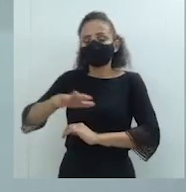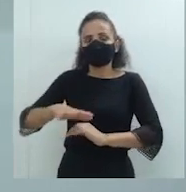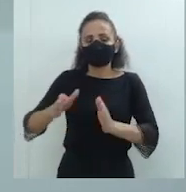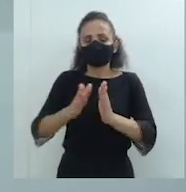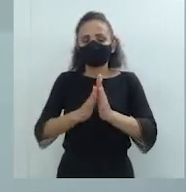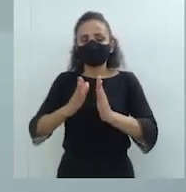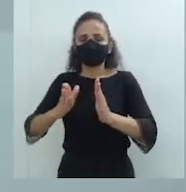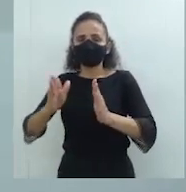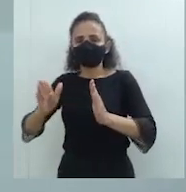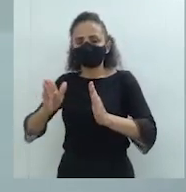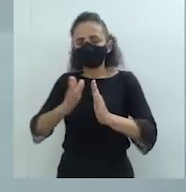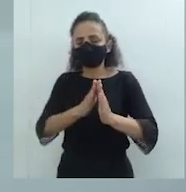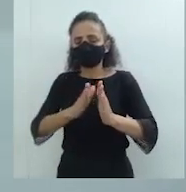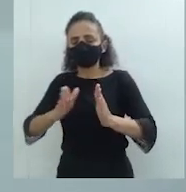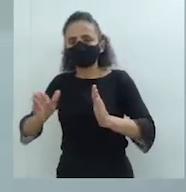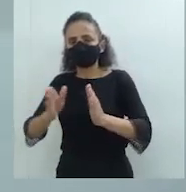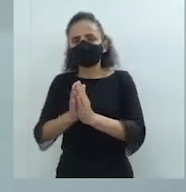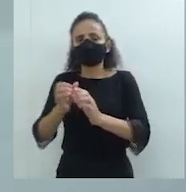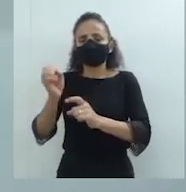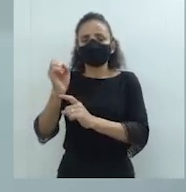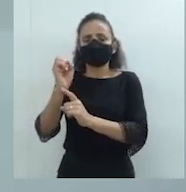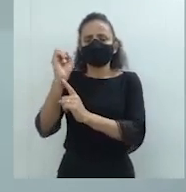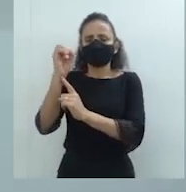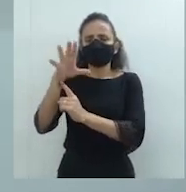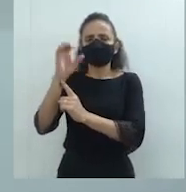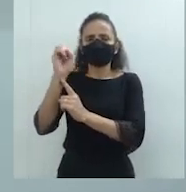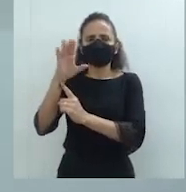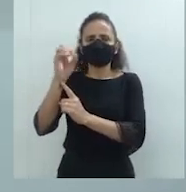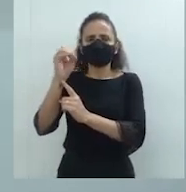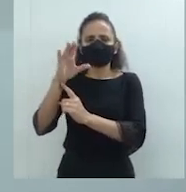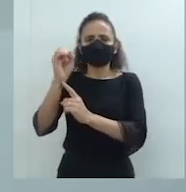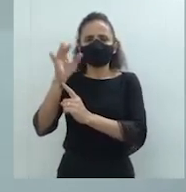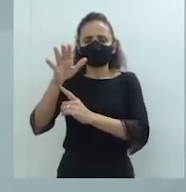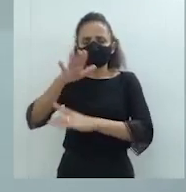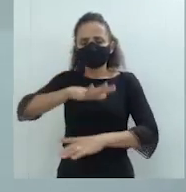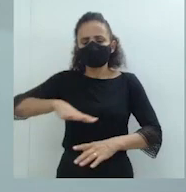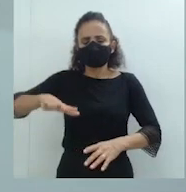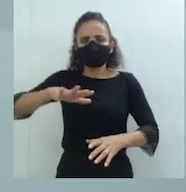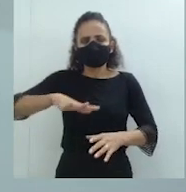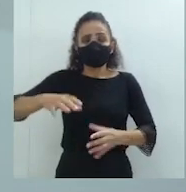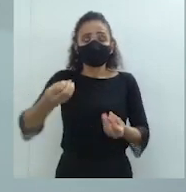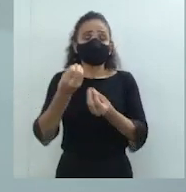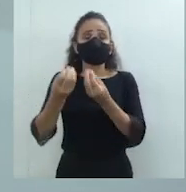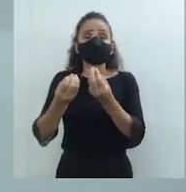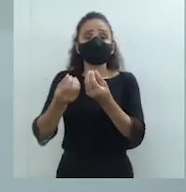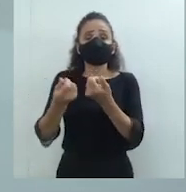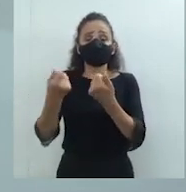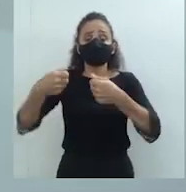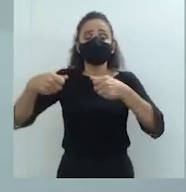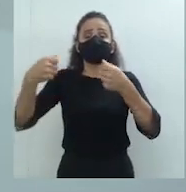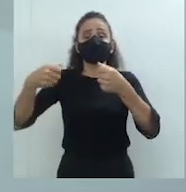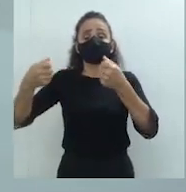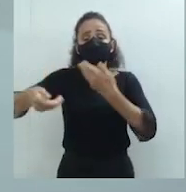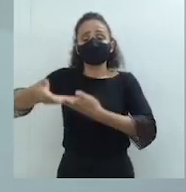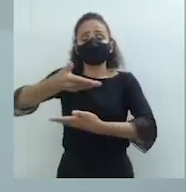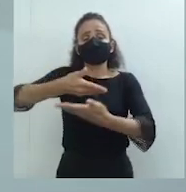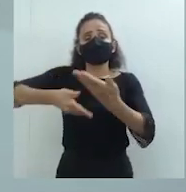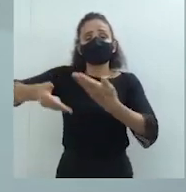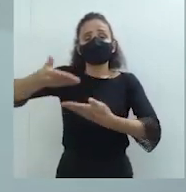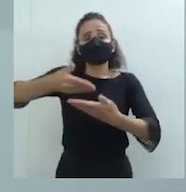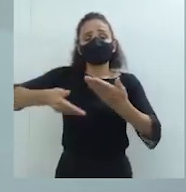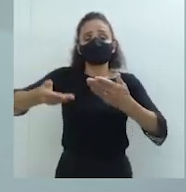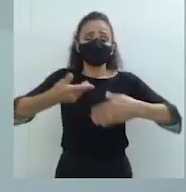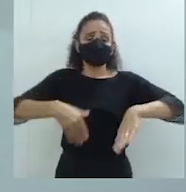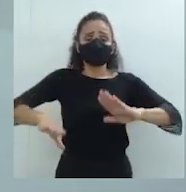paralelo não. O paralelo, as lâmpadas, elas é um conjunto, ok? Mas elas vão estar ali associadas, né? Como se fosse